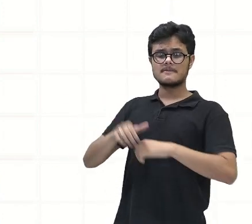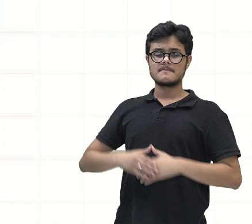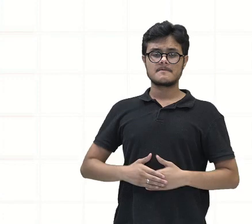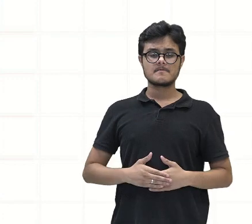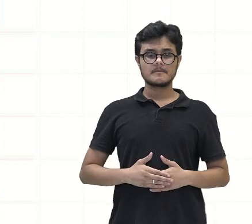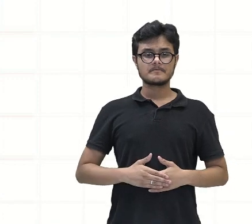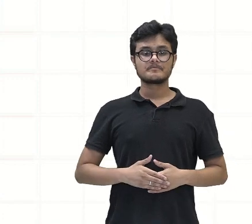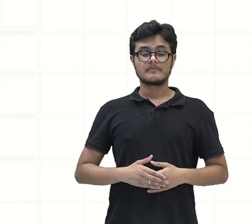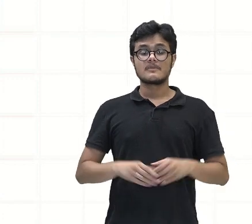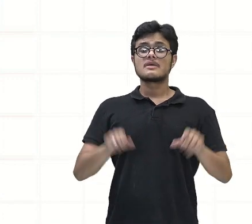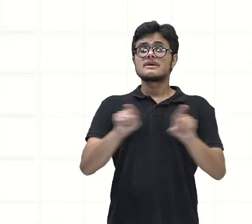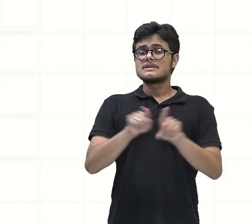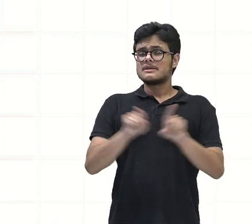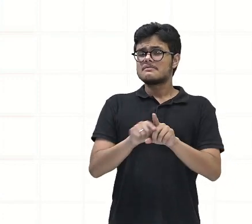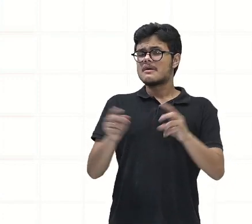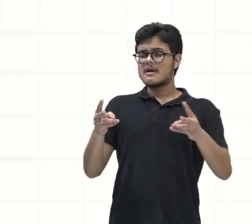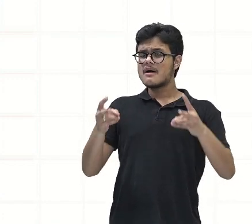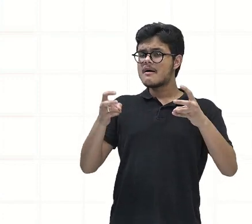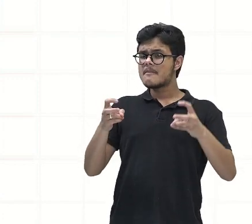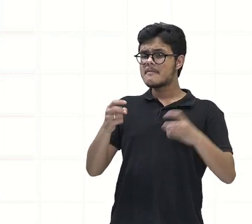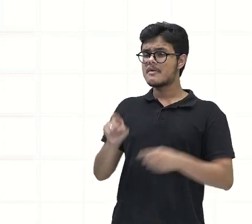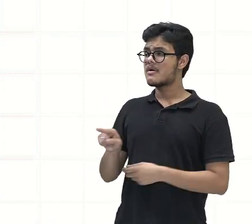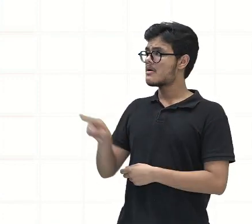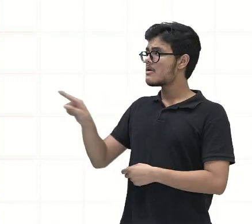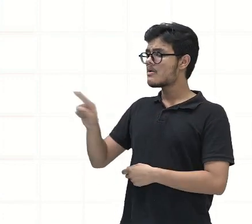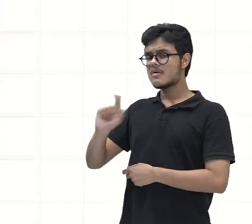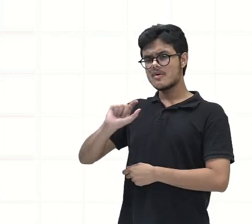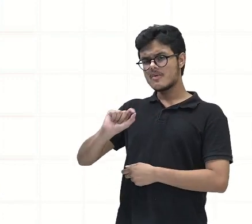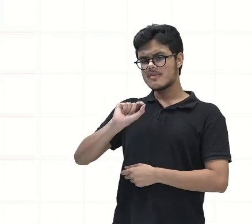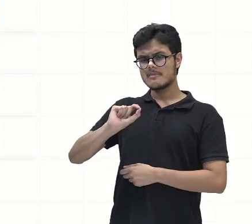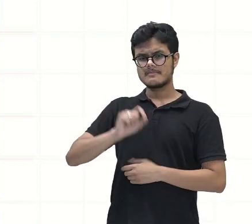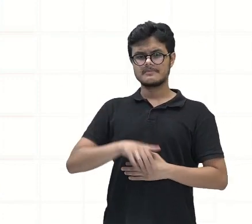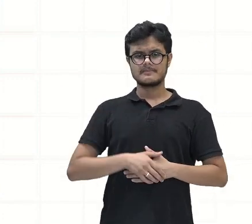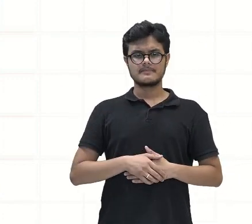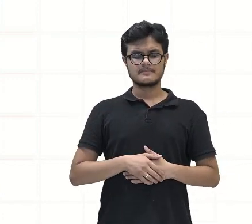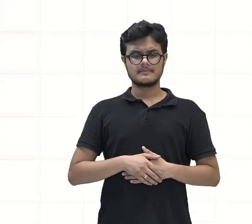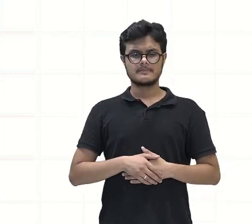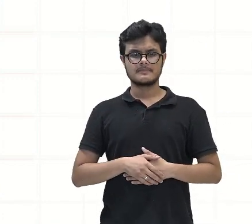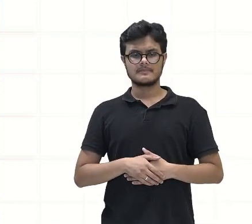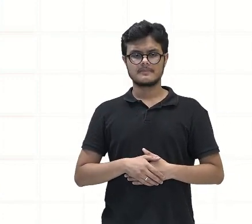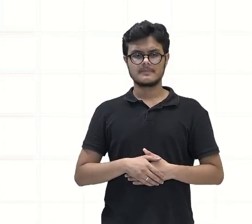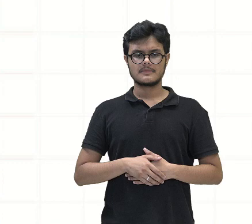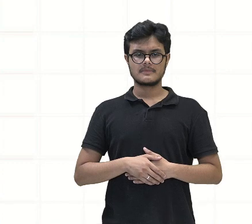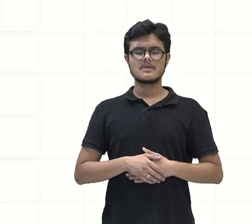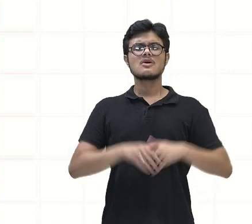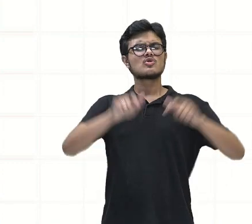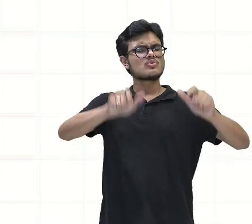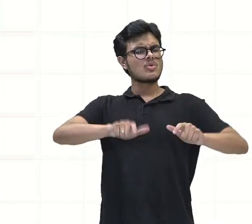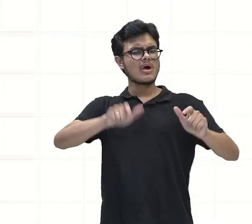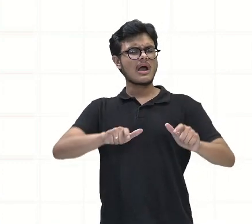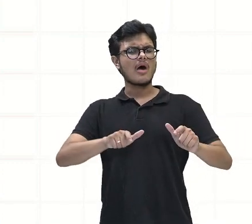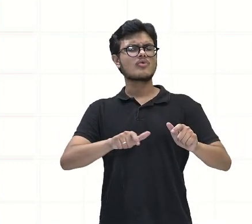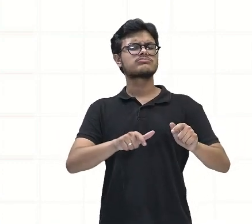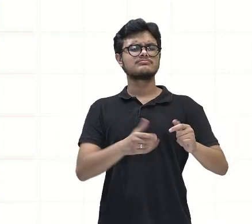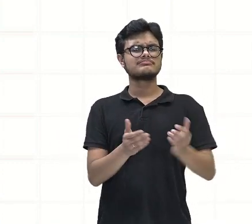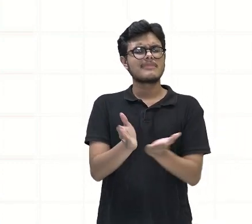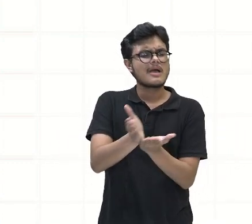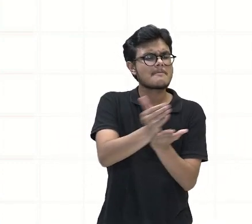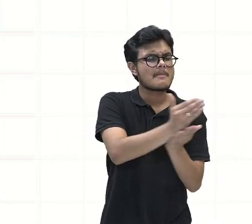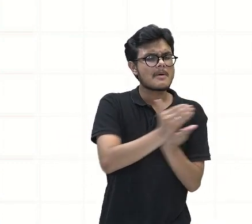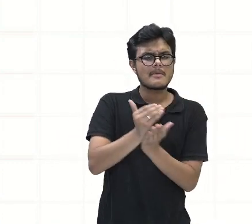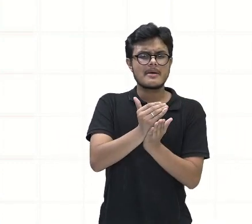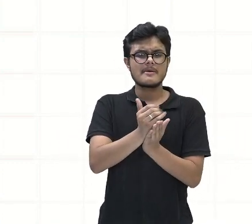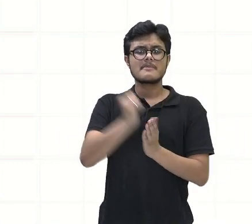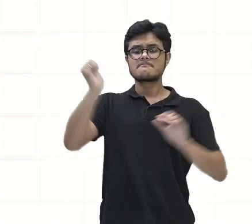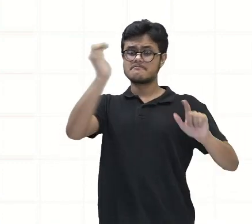gente pode observar na verdade é a questão eh dessa área acolhida de acordo com as regiões do nosso